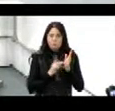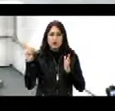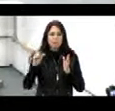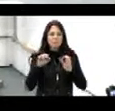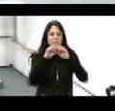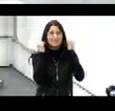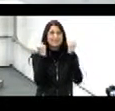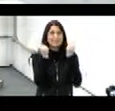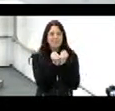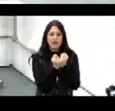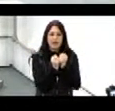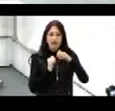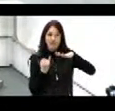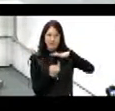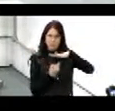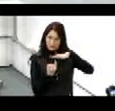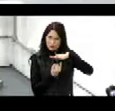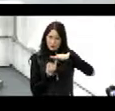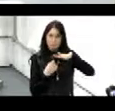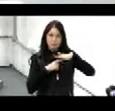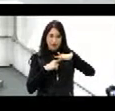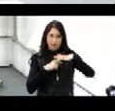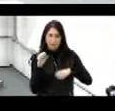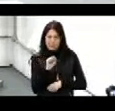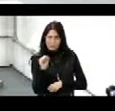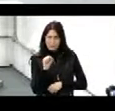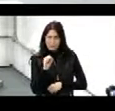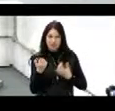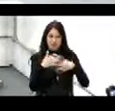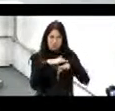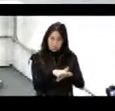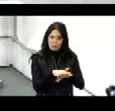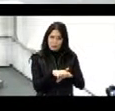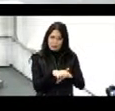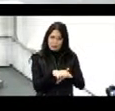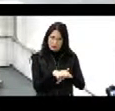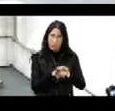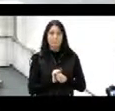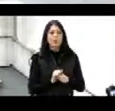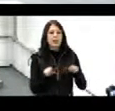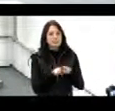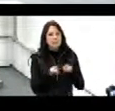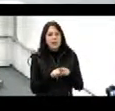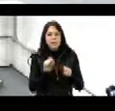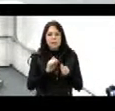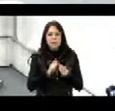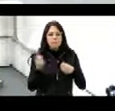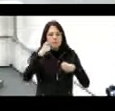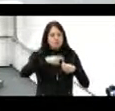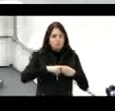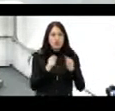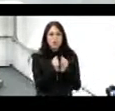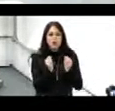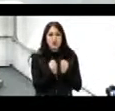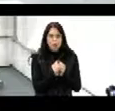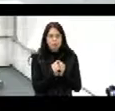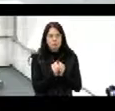interdisciplinar, que é um projeto importante, em parceria com o escritório modelo da IMED, para fazer a acessibilidade dessa casa.